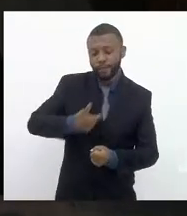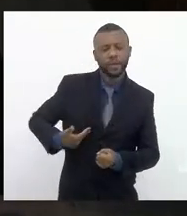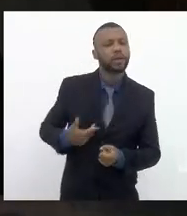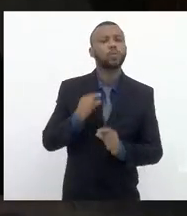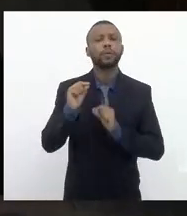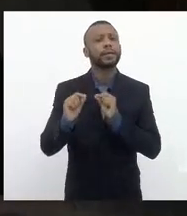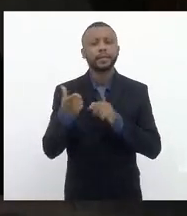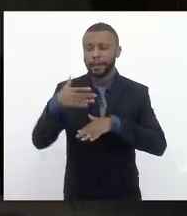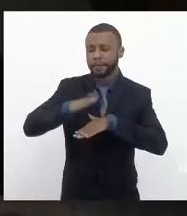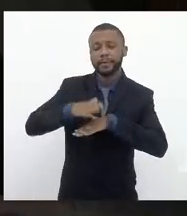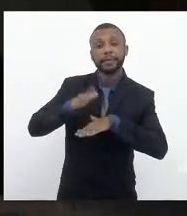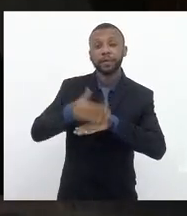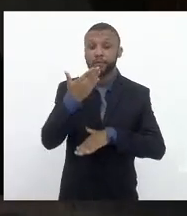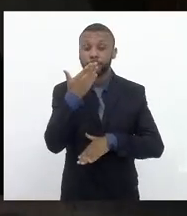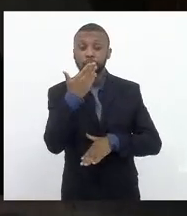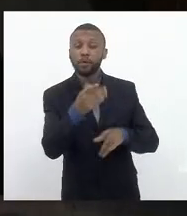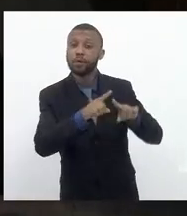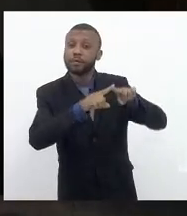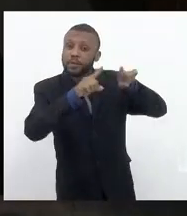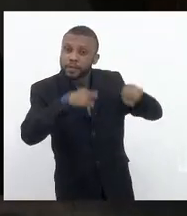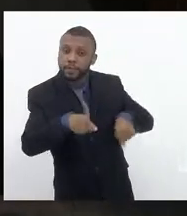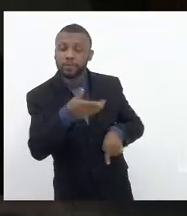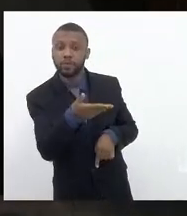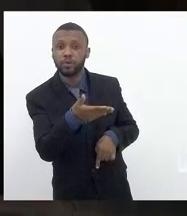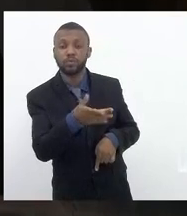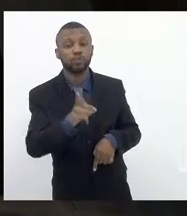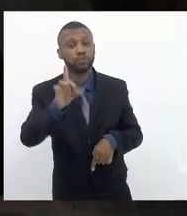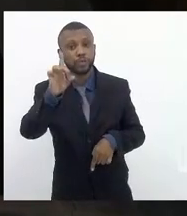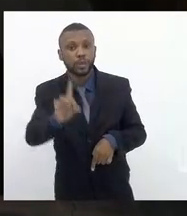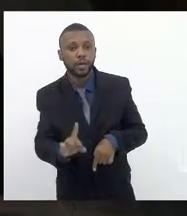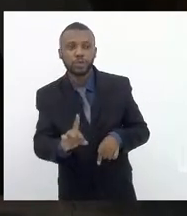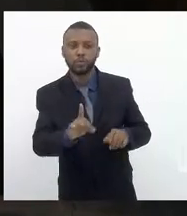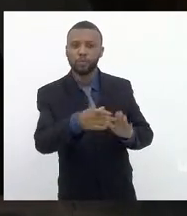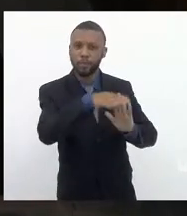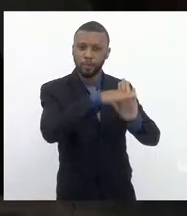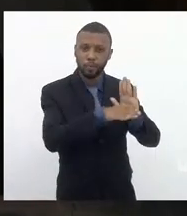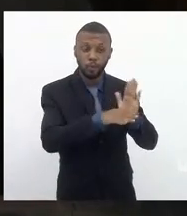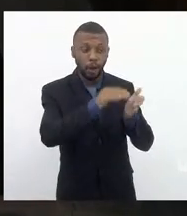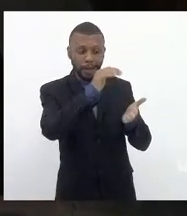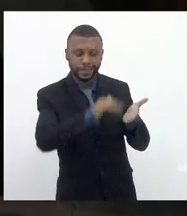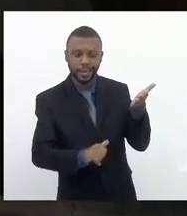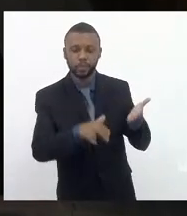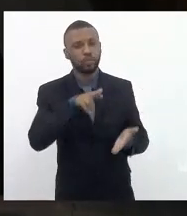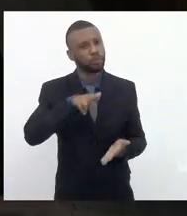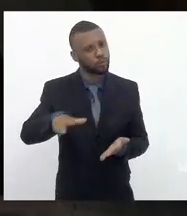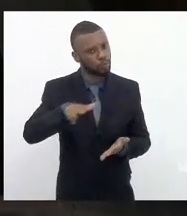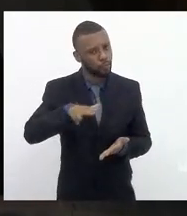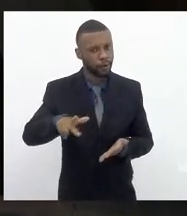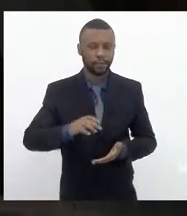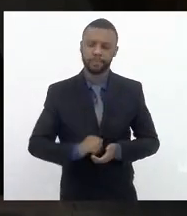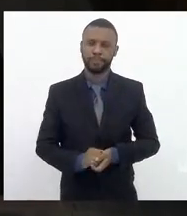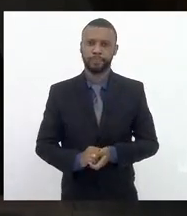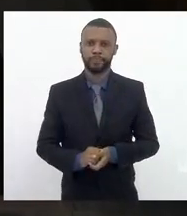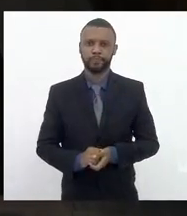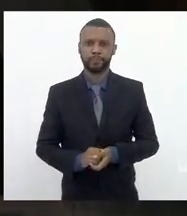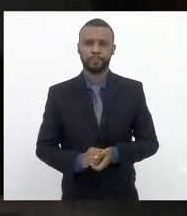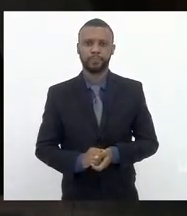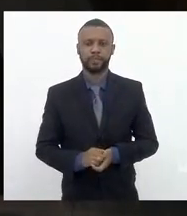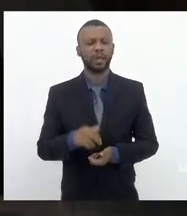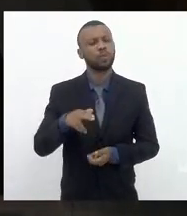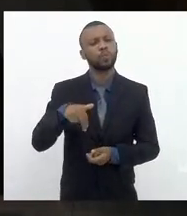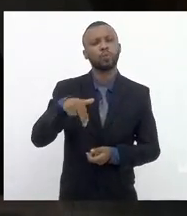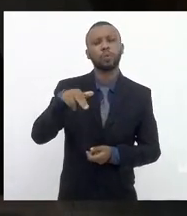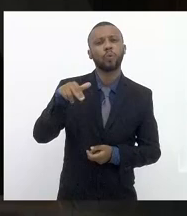dos Servidores e Continuará fazendo o direito o direito servidores não serão retirados o e nenhum momento